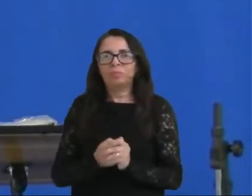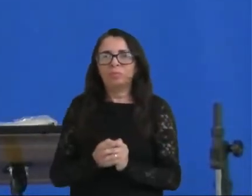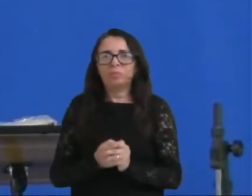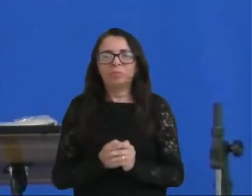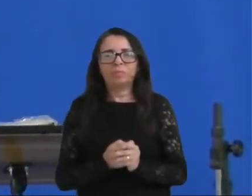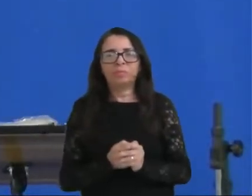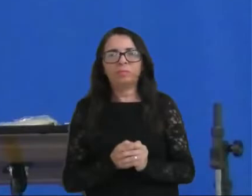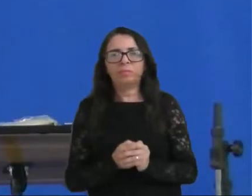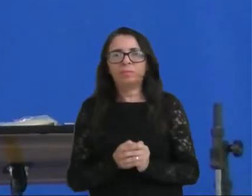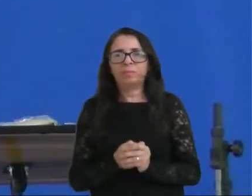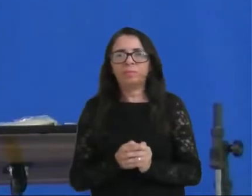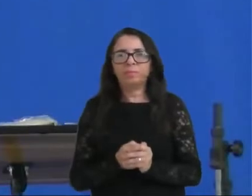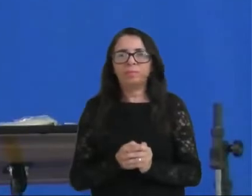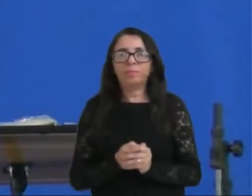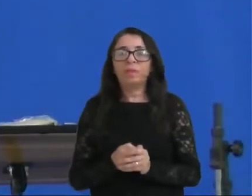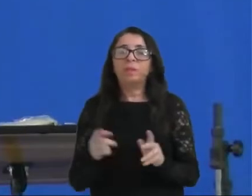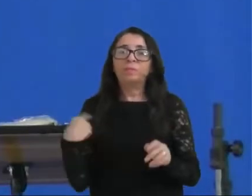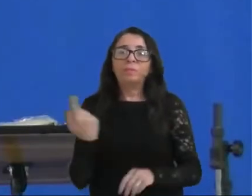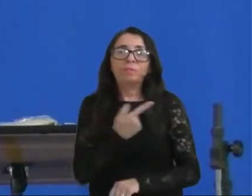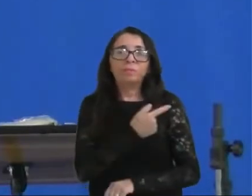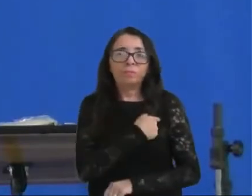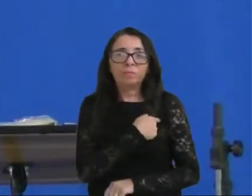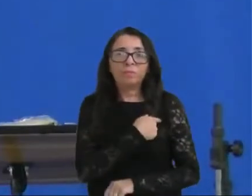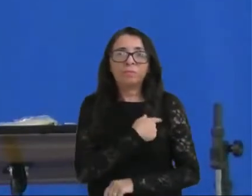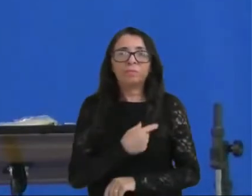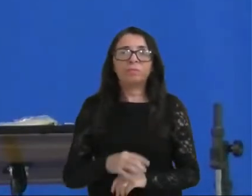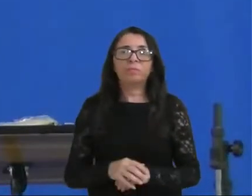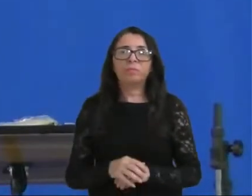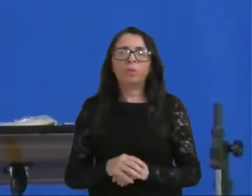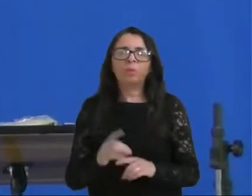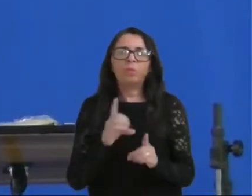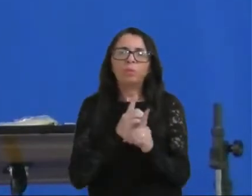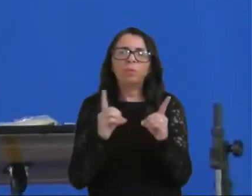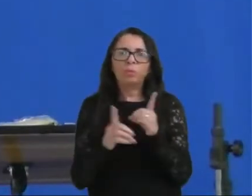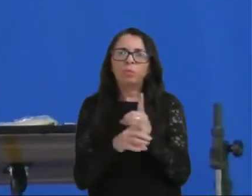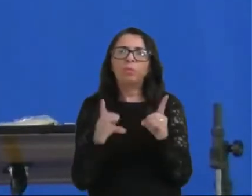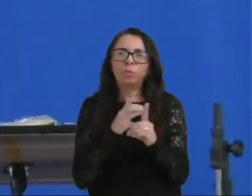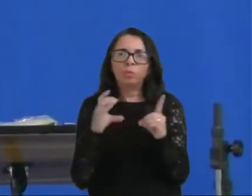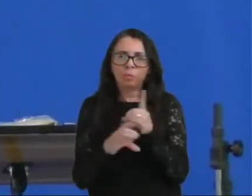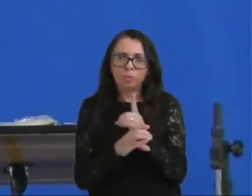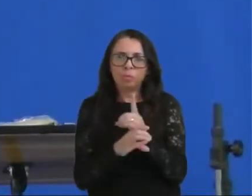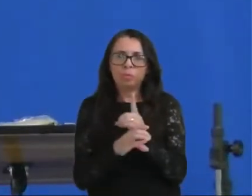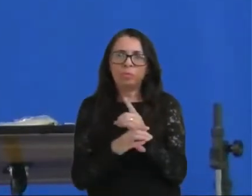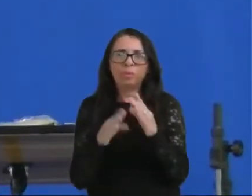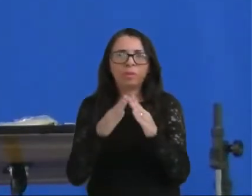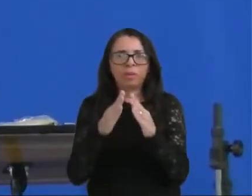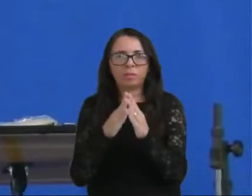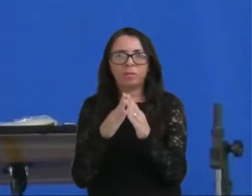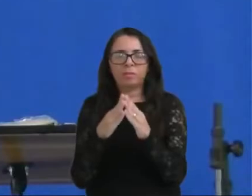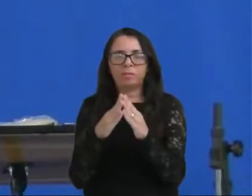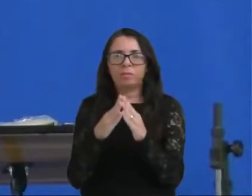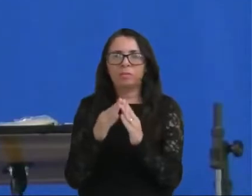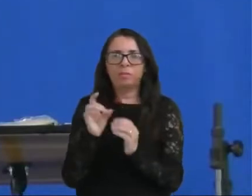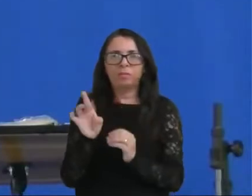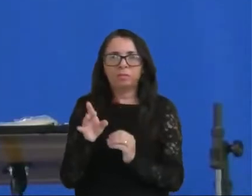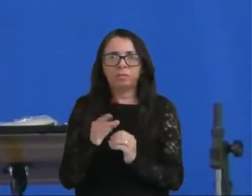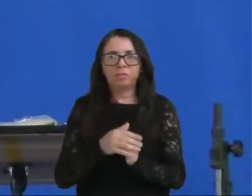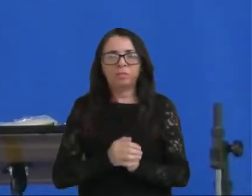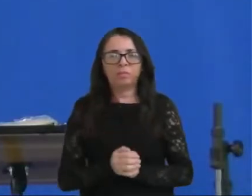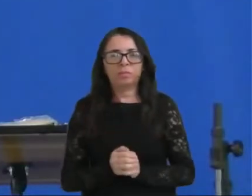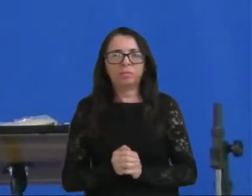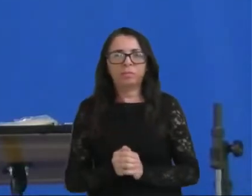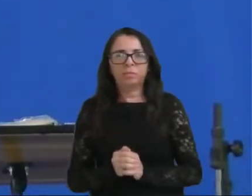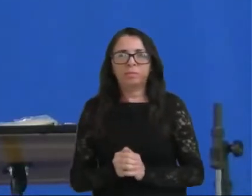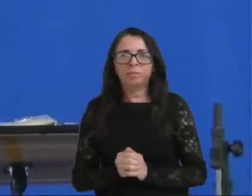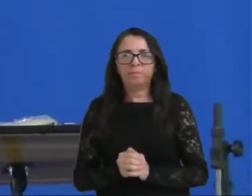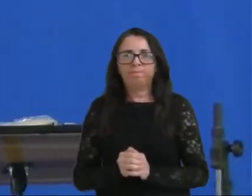governador e devido à incidência ou casos acontecidos em nossa igreja de contaminação pelo Covid. Mesmo que as pessoas